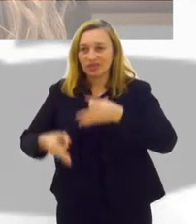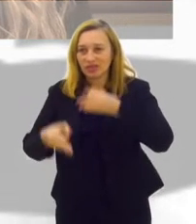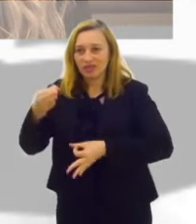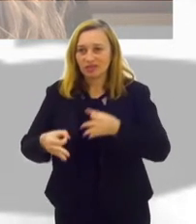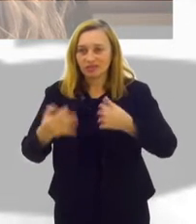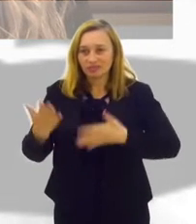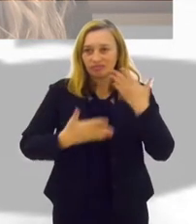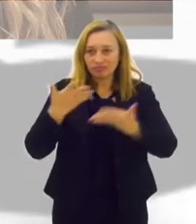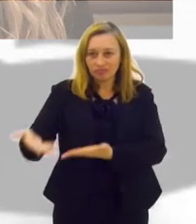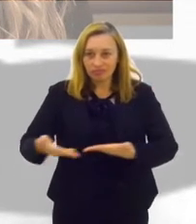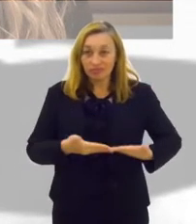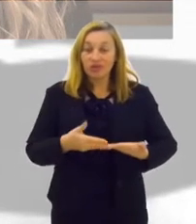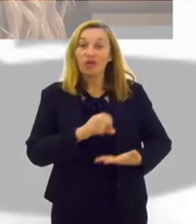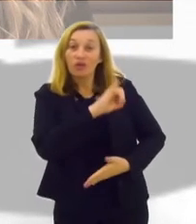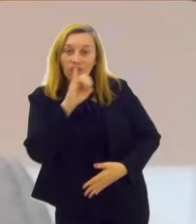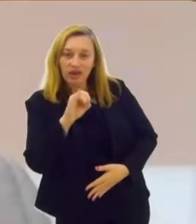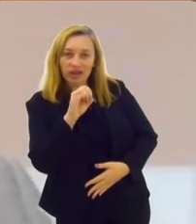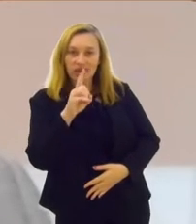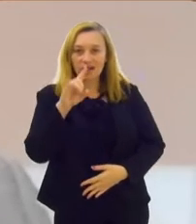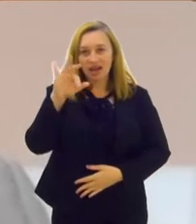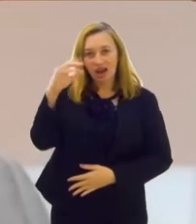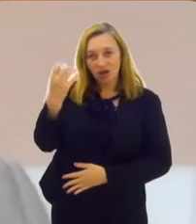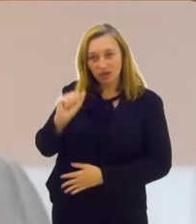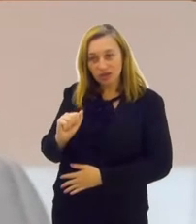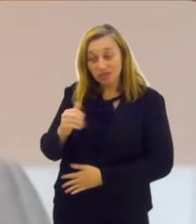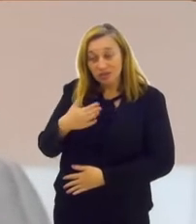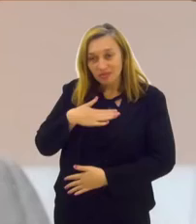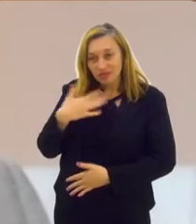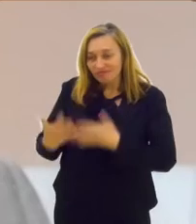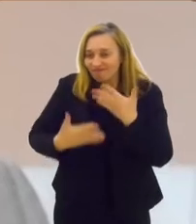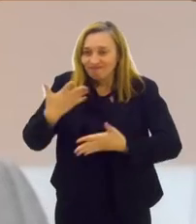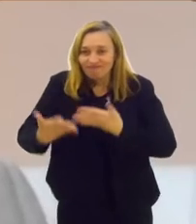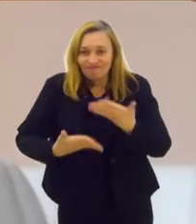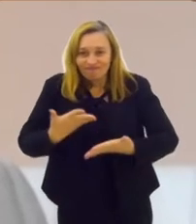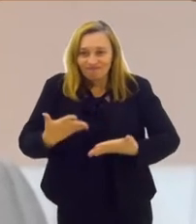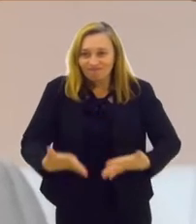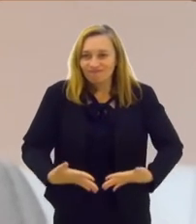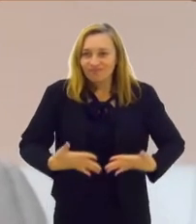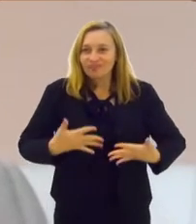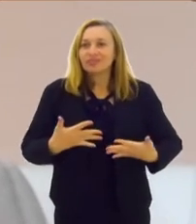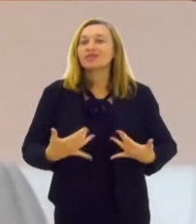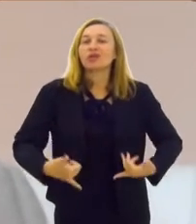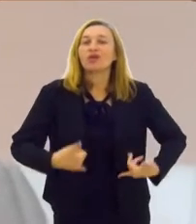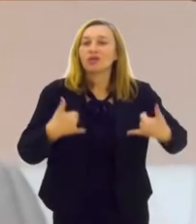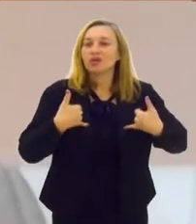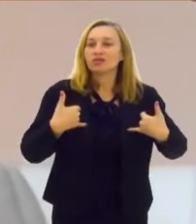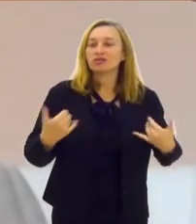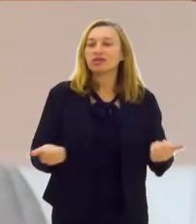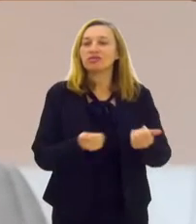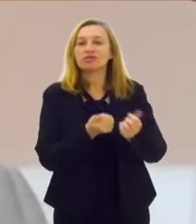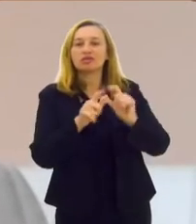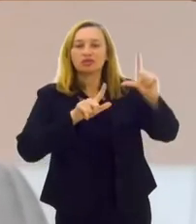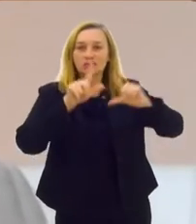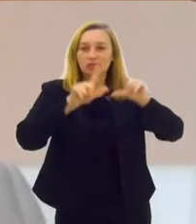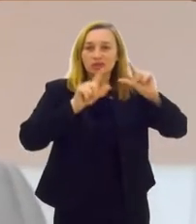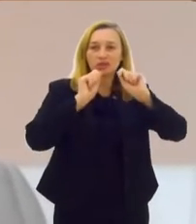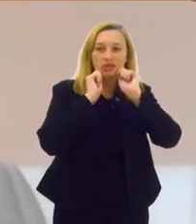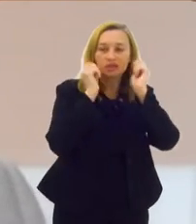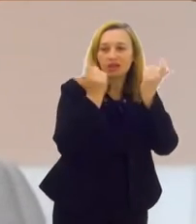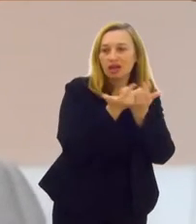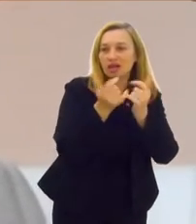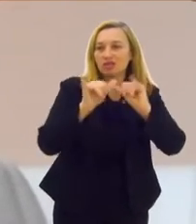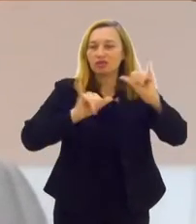estúdios. Olá, Cláudia. Para mim é uma honra, um prazer participar desse programa informativo da TV Alerj.